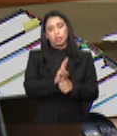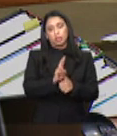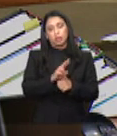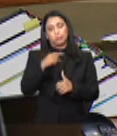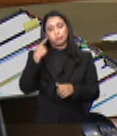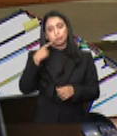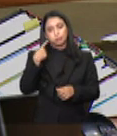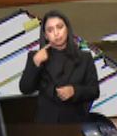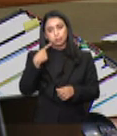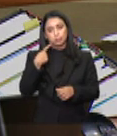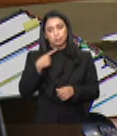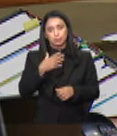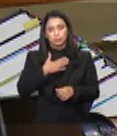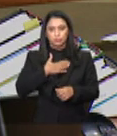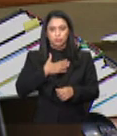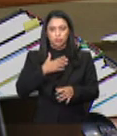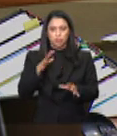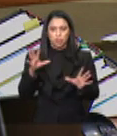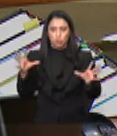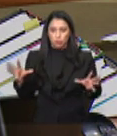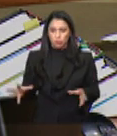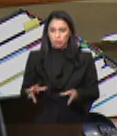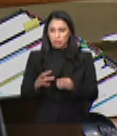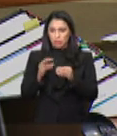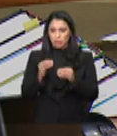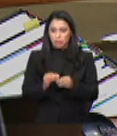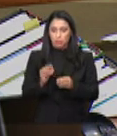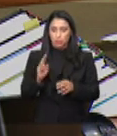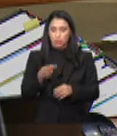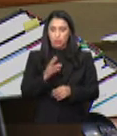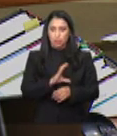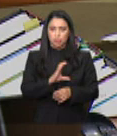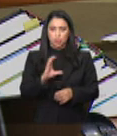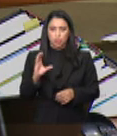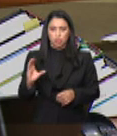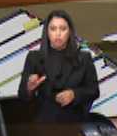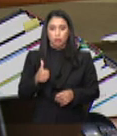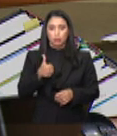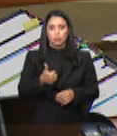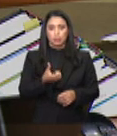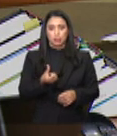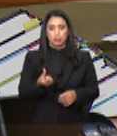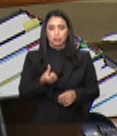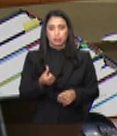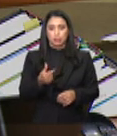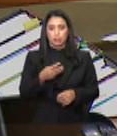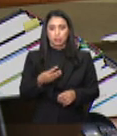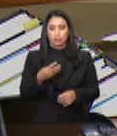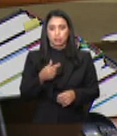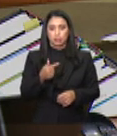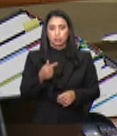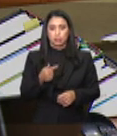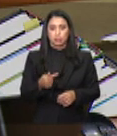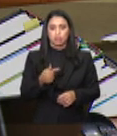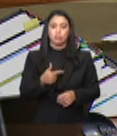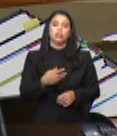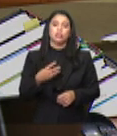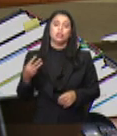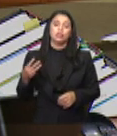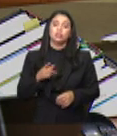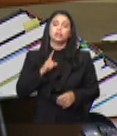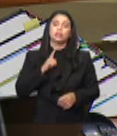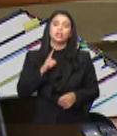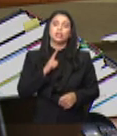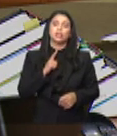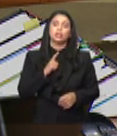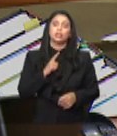tem pele clara, cabelos e bigode grisalhos, é calvo na parte superior. Usa óculos de armação metálica leve, quadrada. Veste a